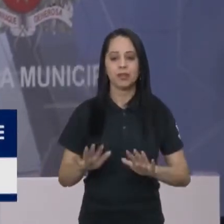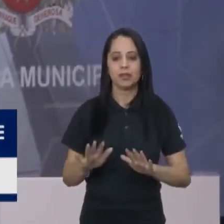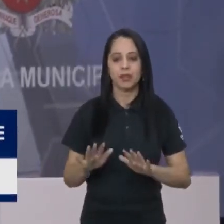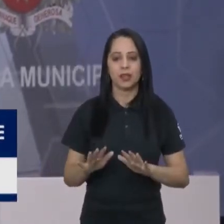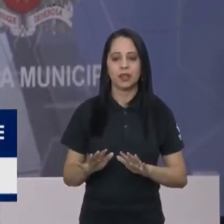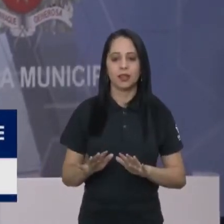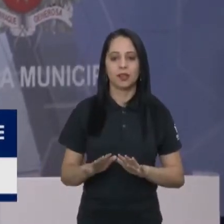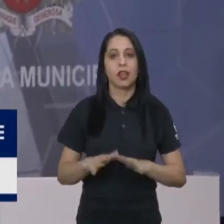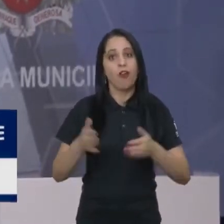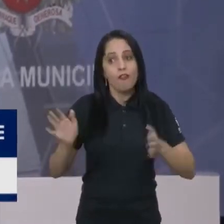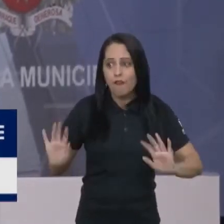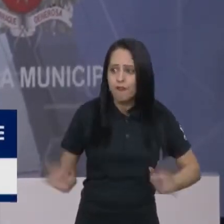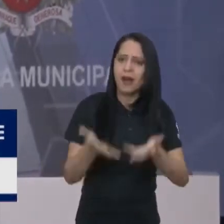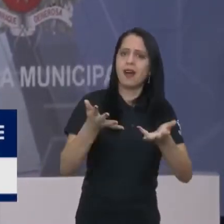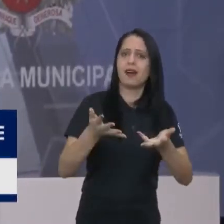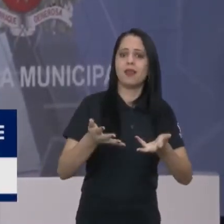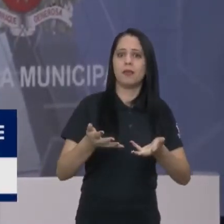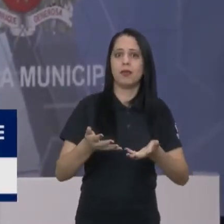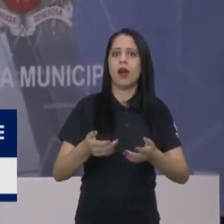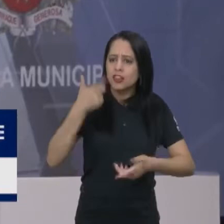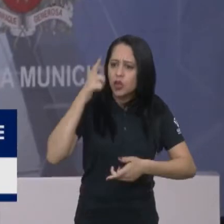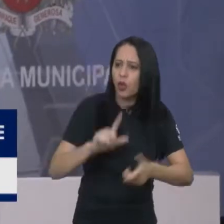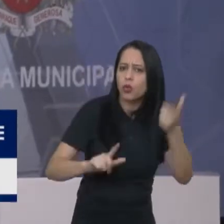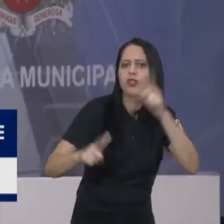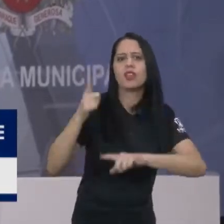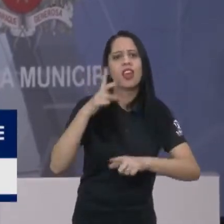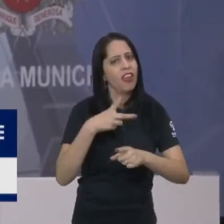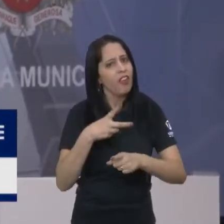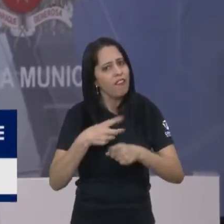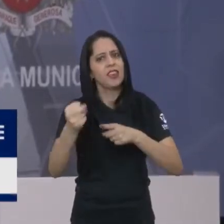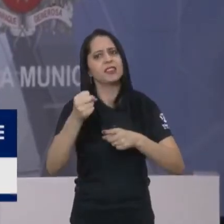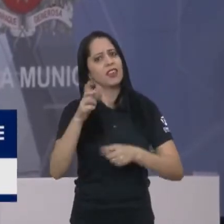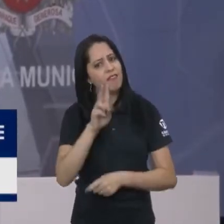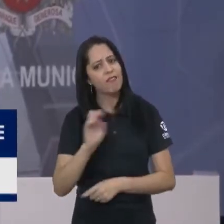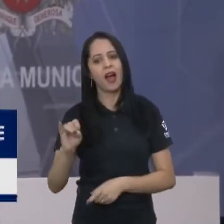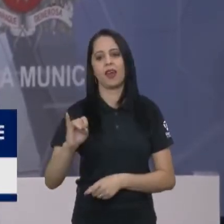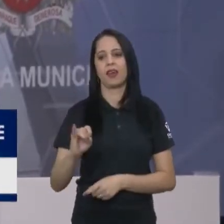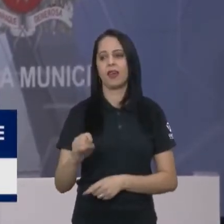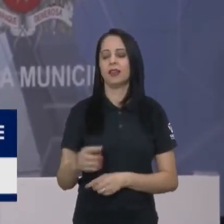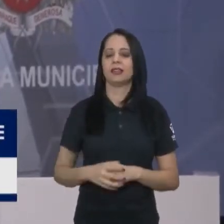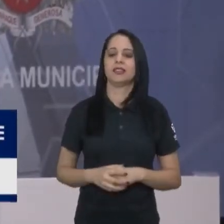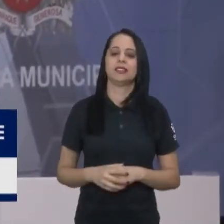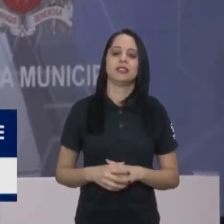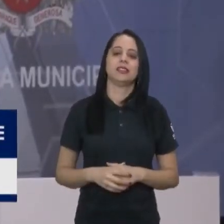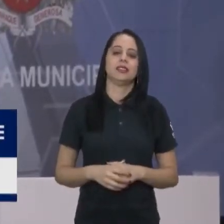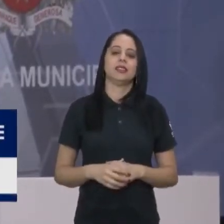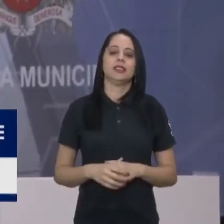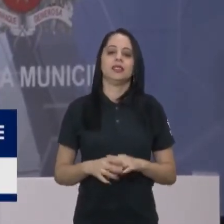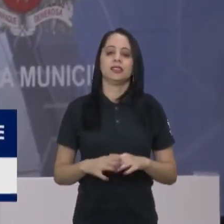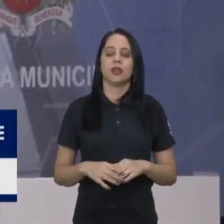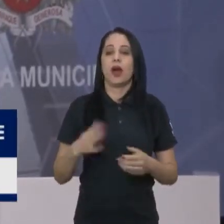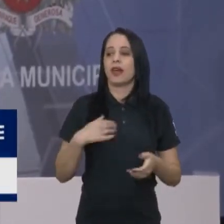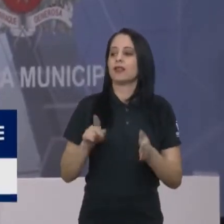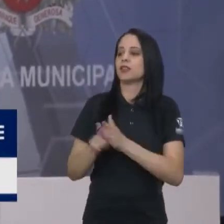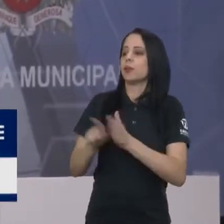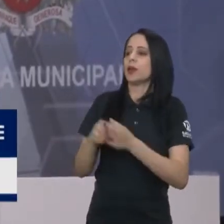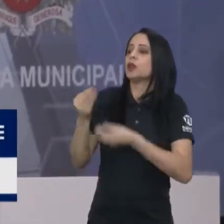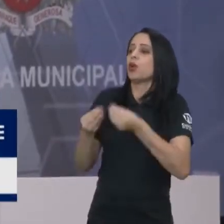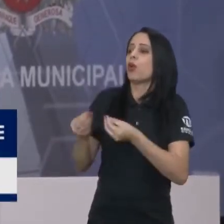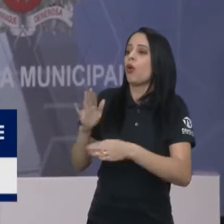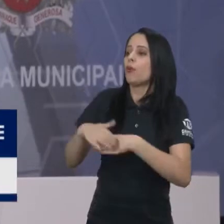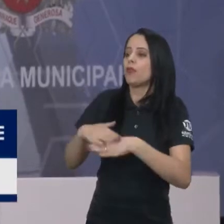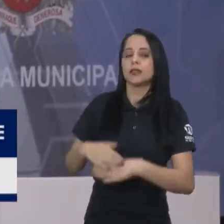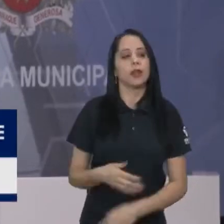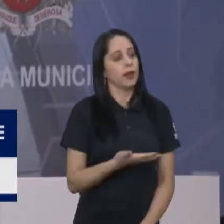vai dar, vamos, nós vamos dar um jeito, dá aqui esse processo que eu vou dar um jeito. Né? Ricardo, como é que faz? Não, dá aqui que eu vou dar um jeito. Ela